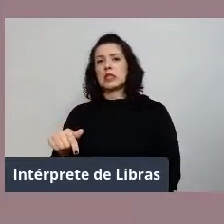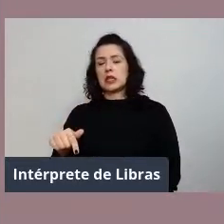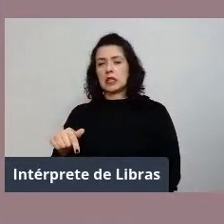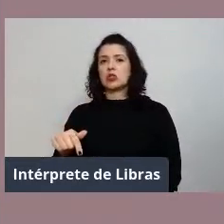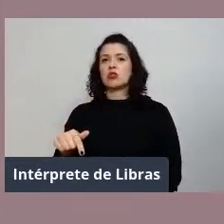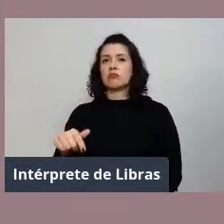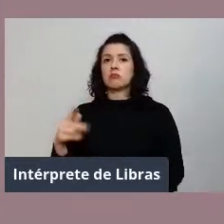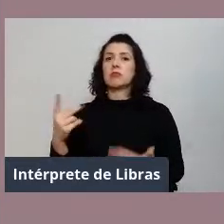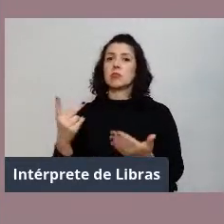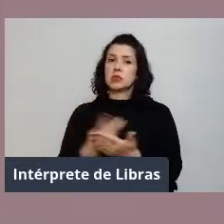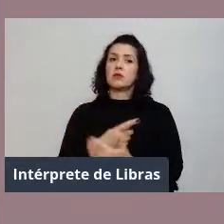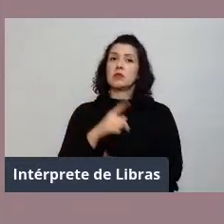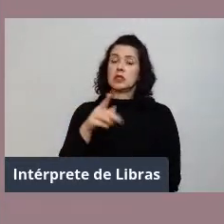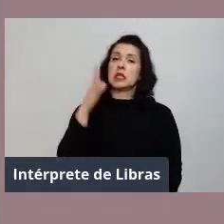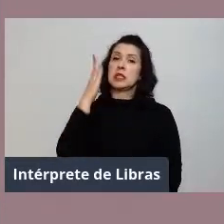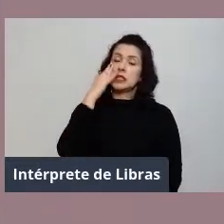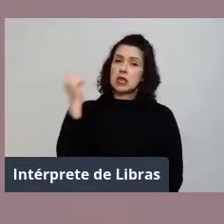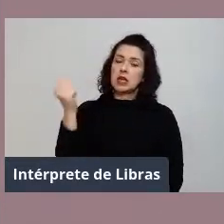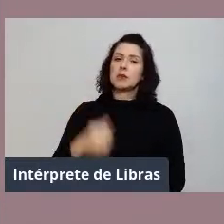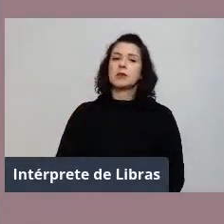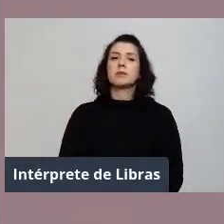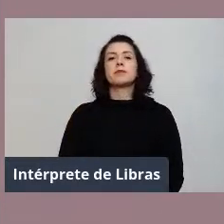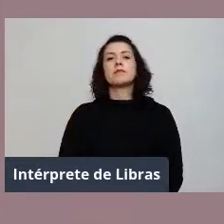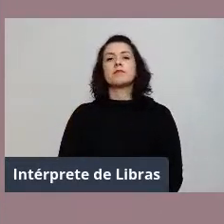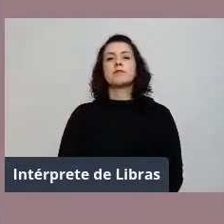sabem. Então, eu fui